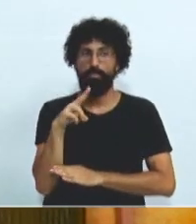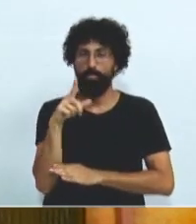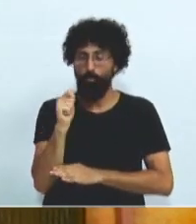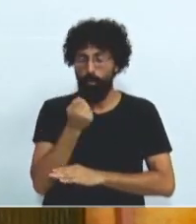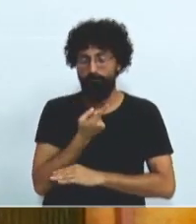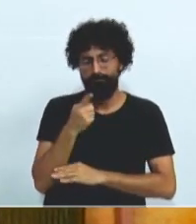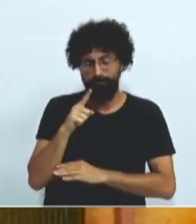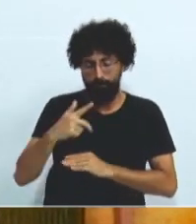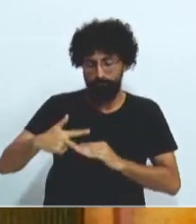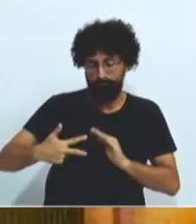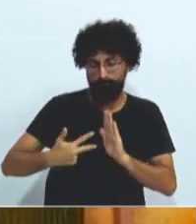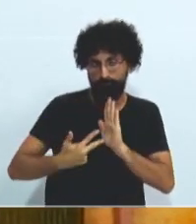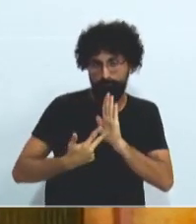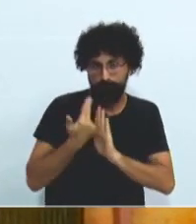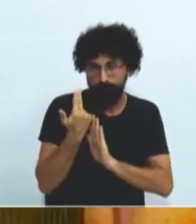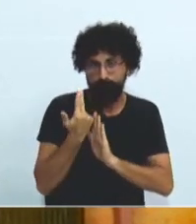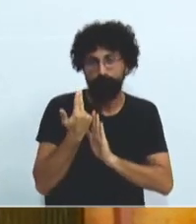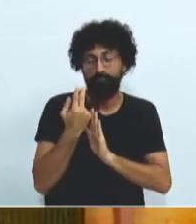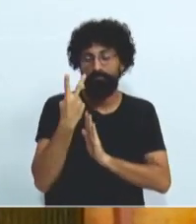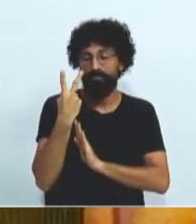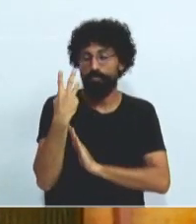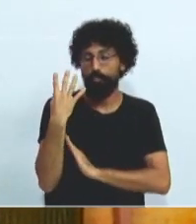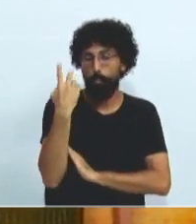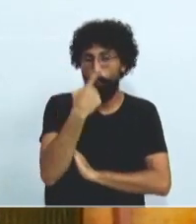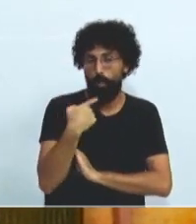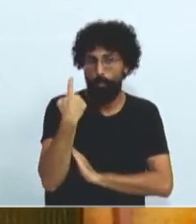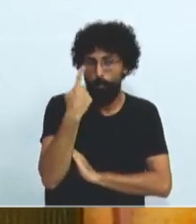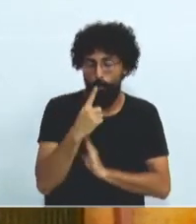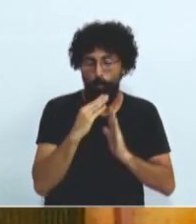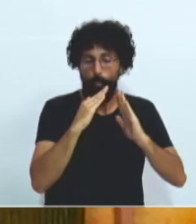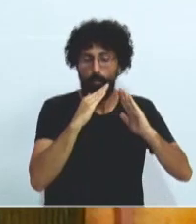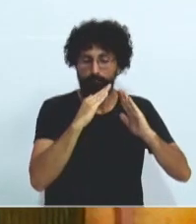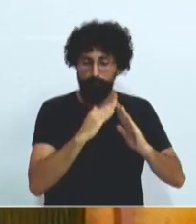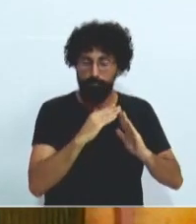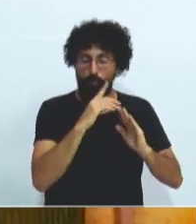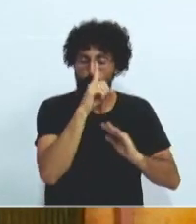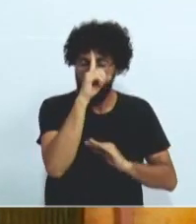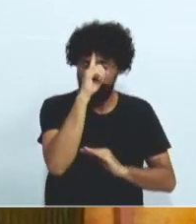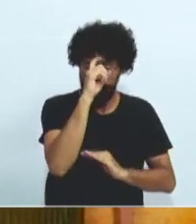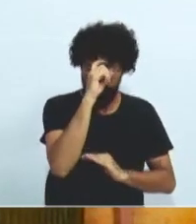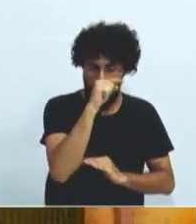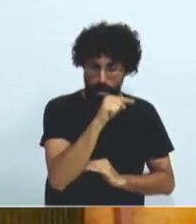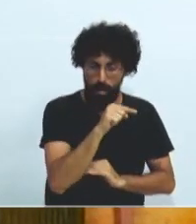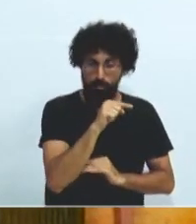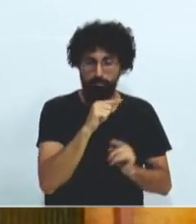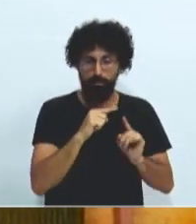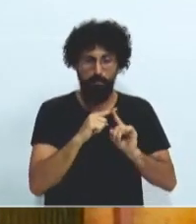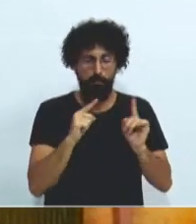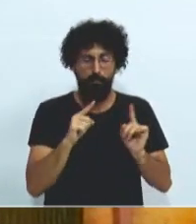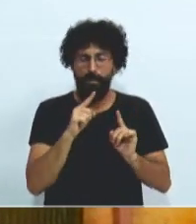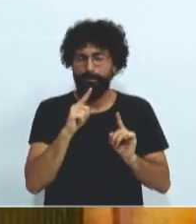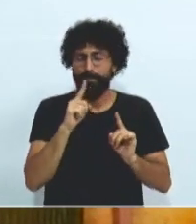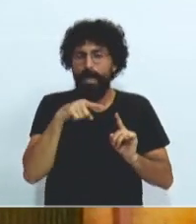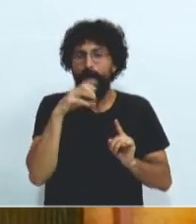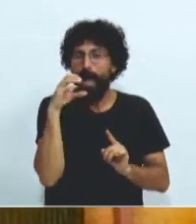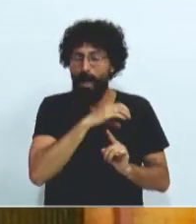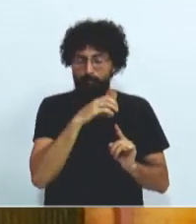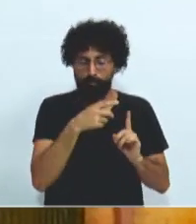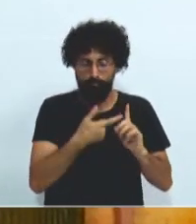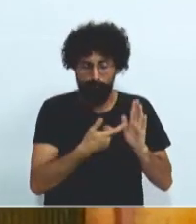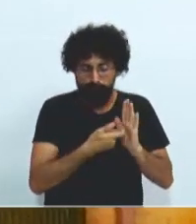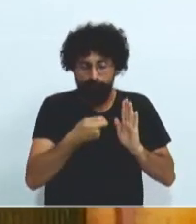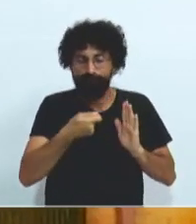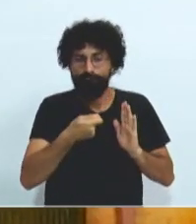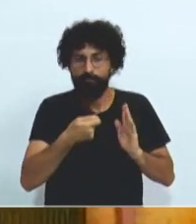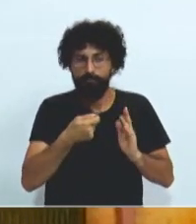cirúrgico, você vai ficar 24 horas internado, mas o procedimento em si, ele dura 1 hora e meia, aproximadamente. Então, depois de